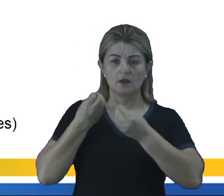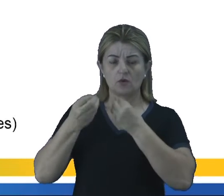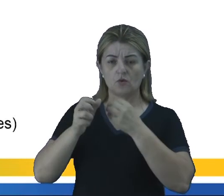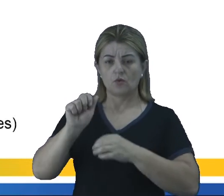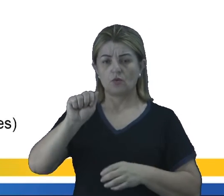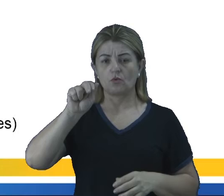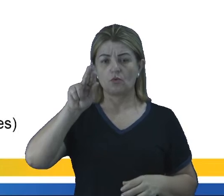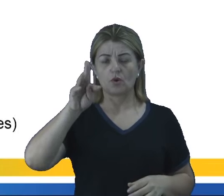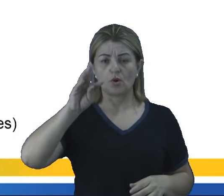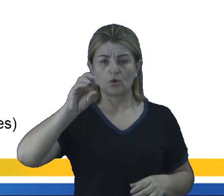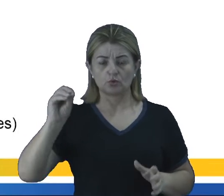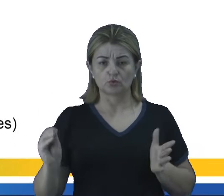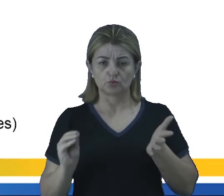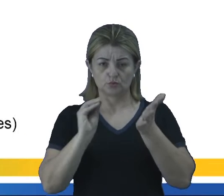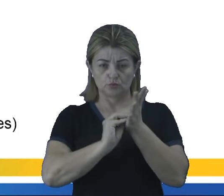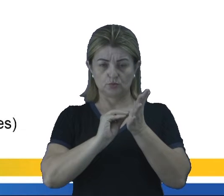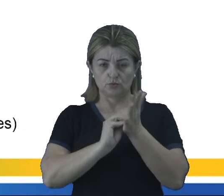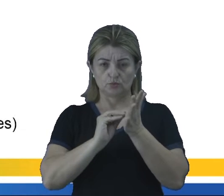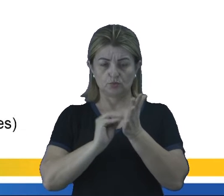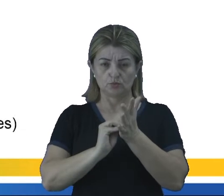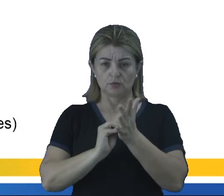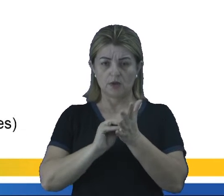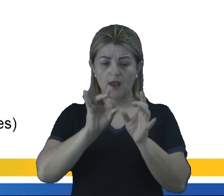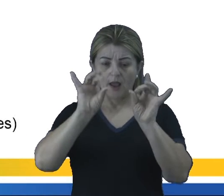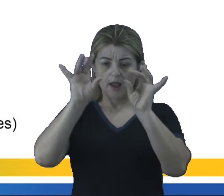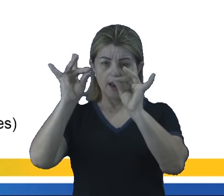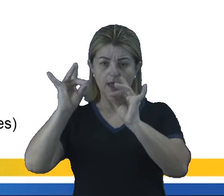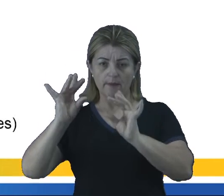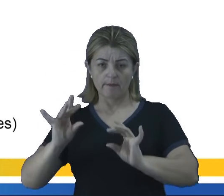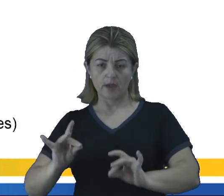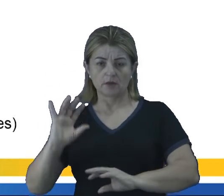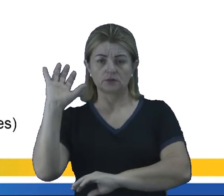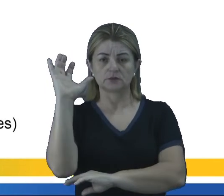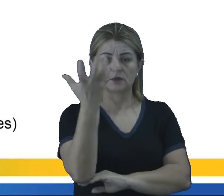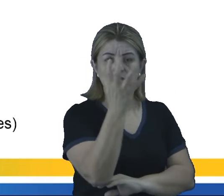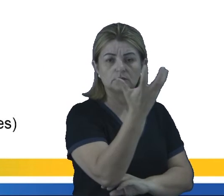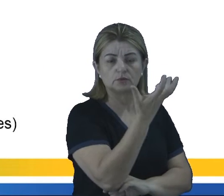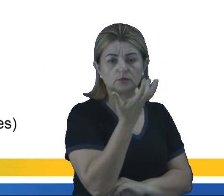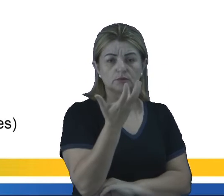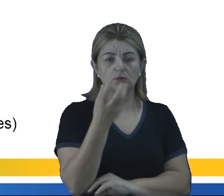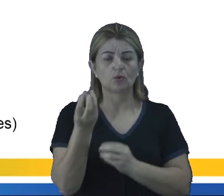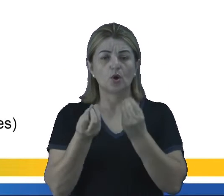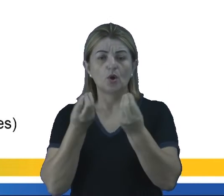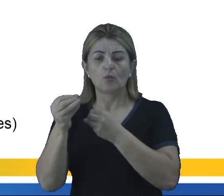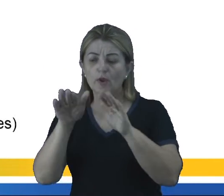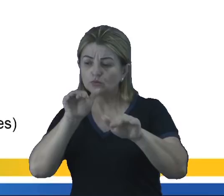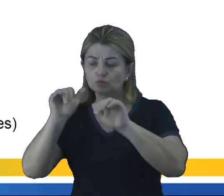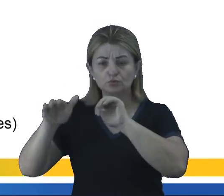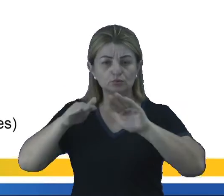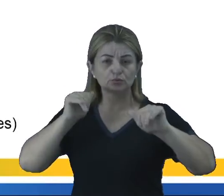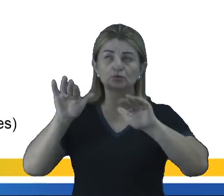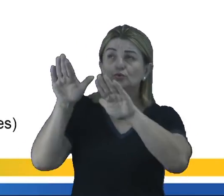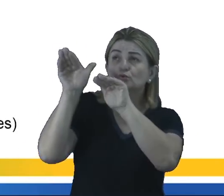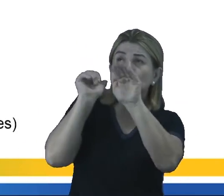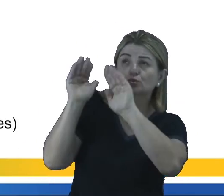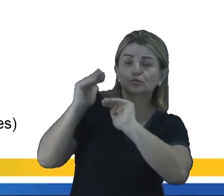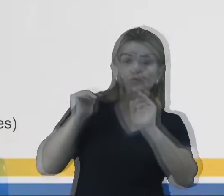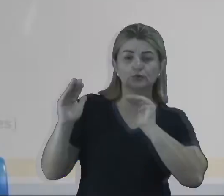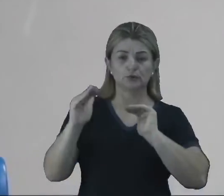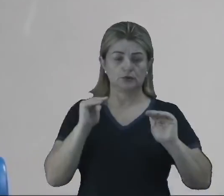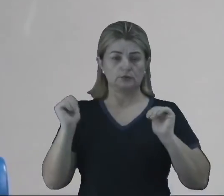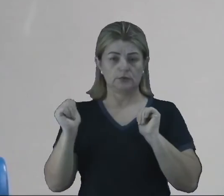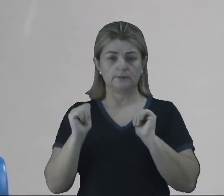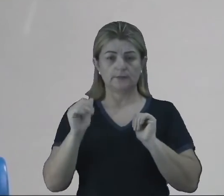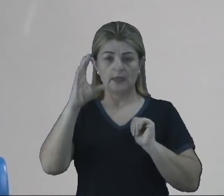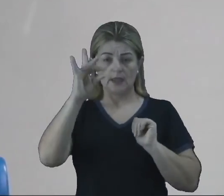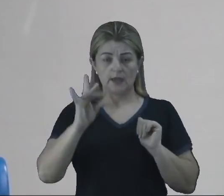em 1822, alguns anos depois, teremos a Declaração da Independência. Este momento é muito importante para você entender.